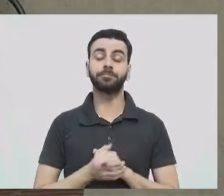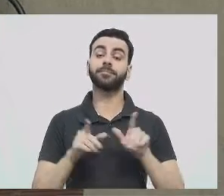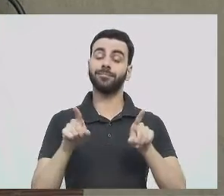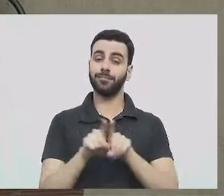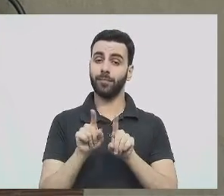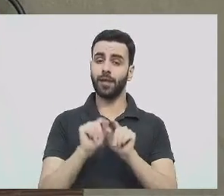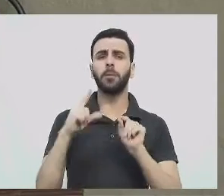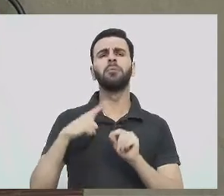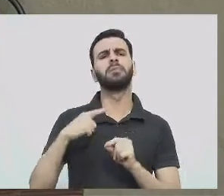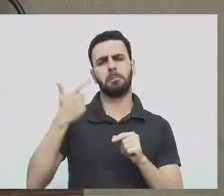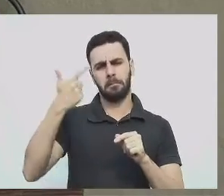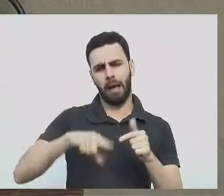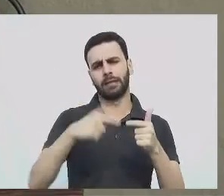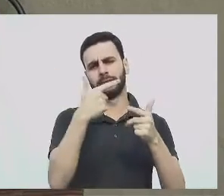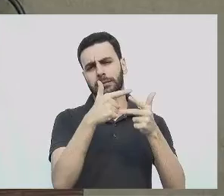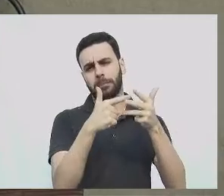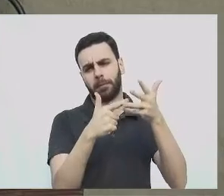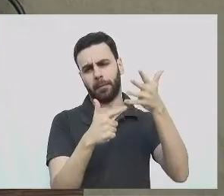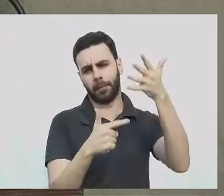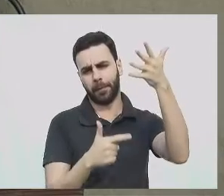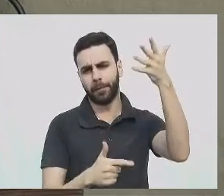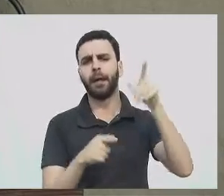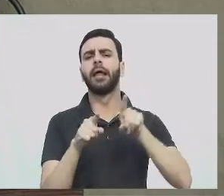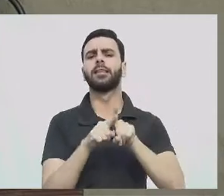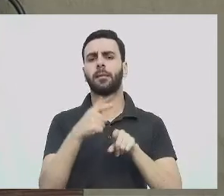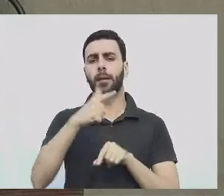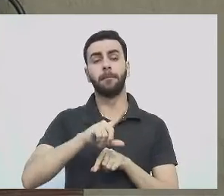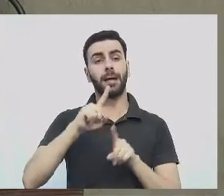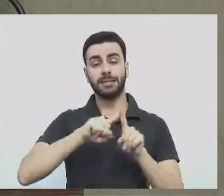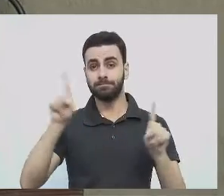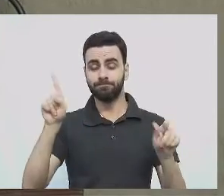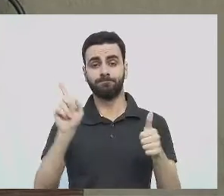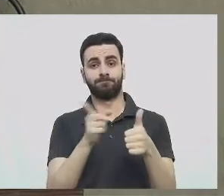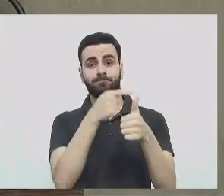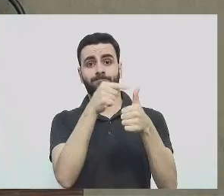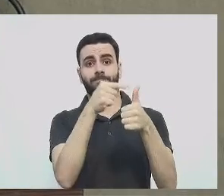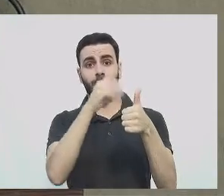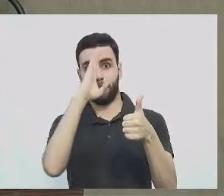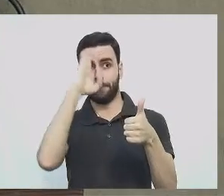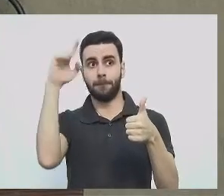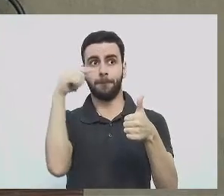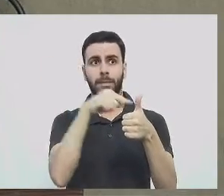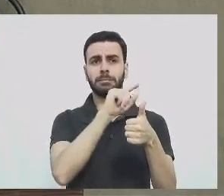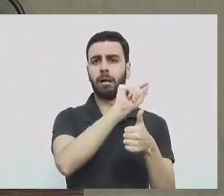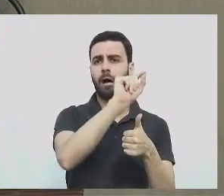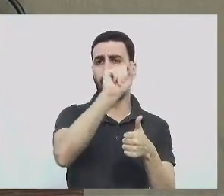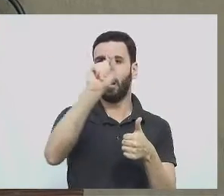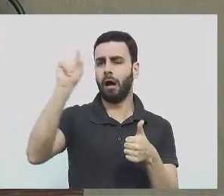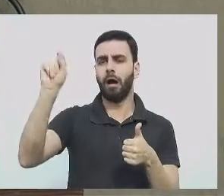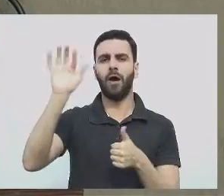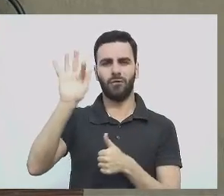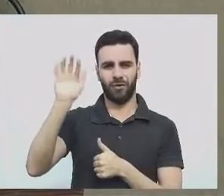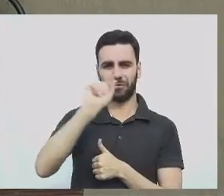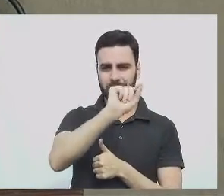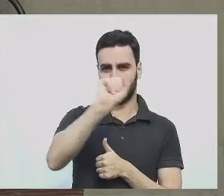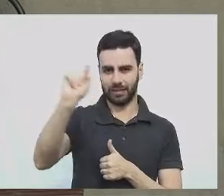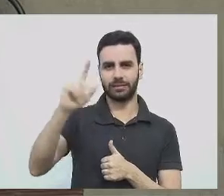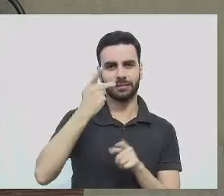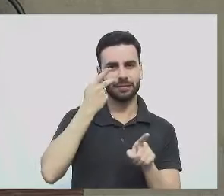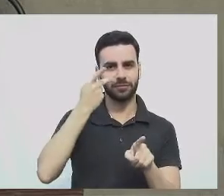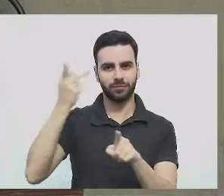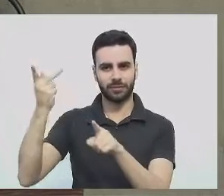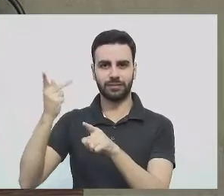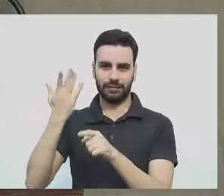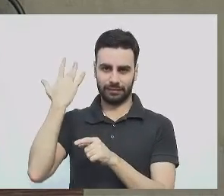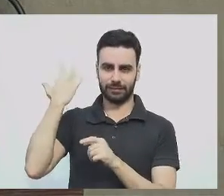Além de muitos outros problemas, mas esses problemas nós observamos que era comum em todas as faculdades que nós